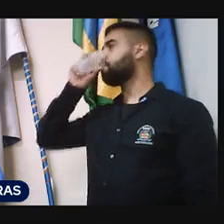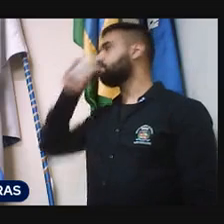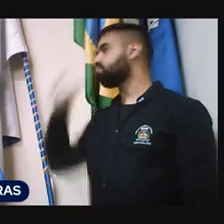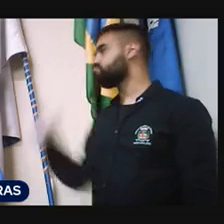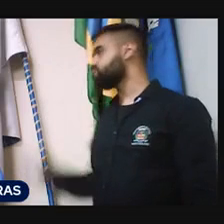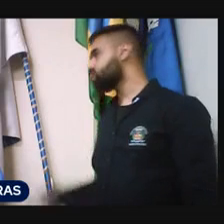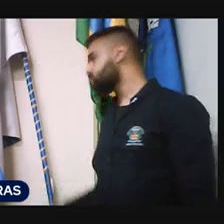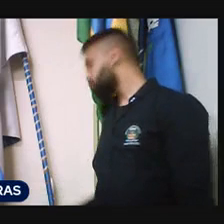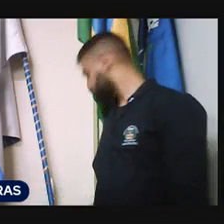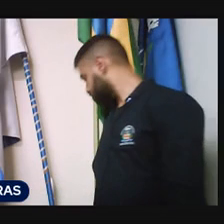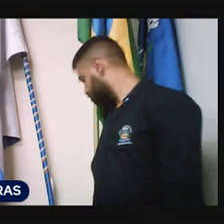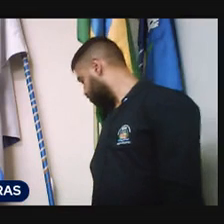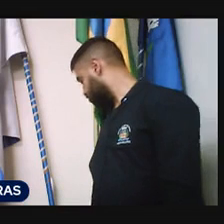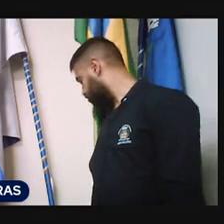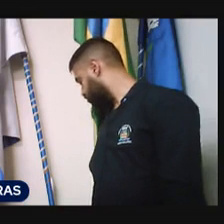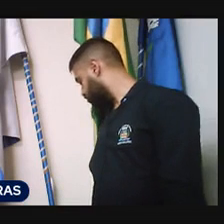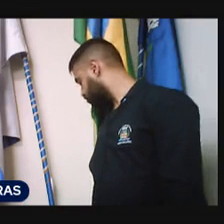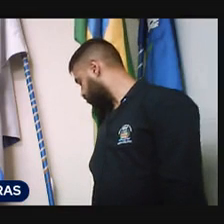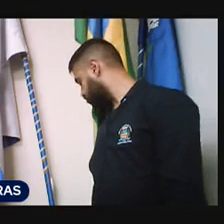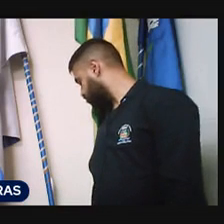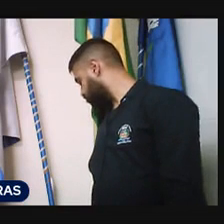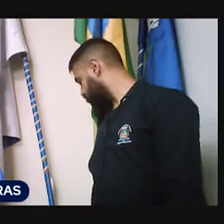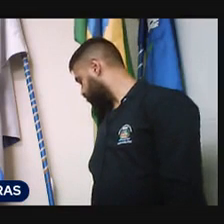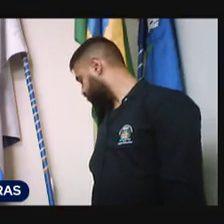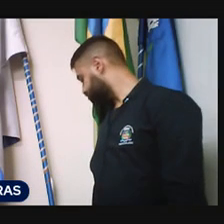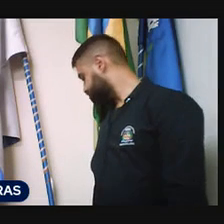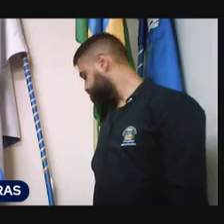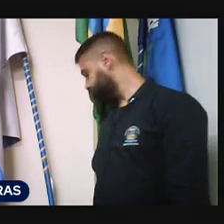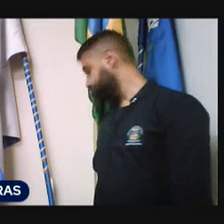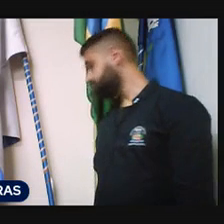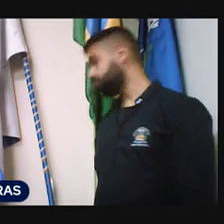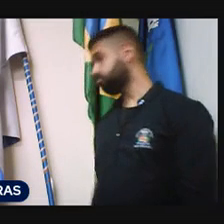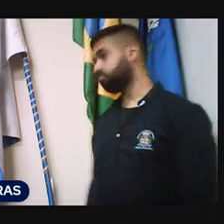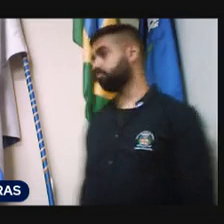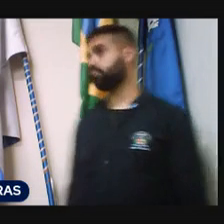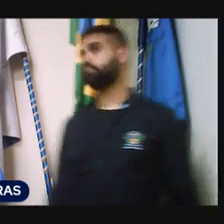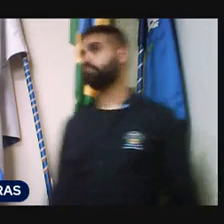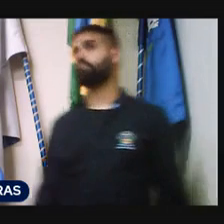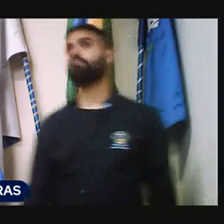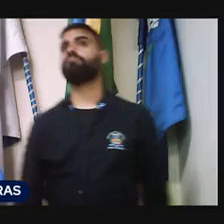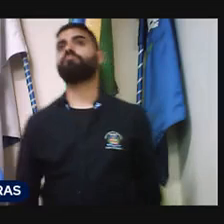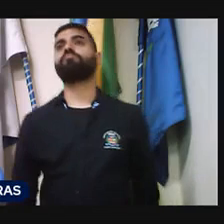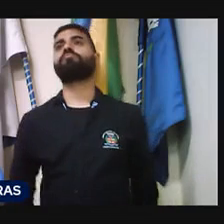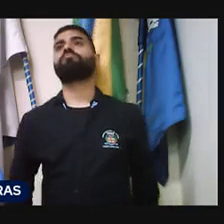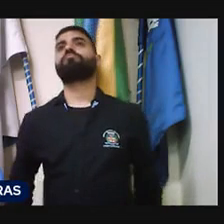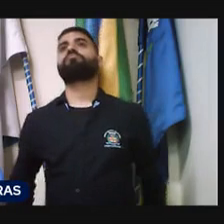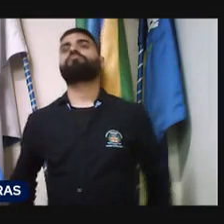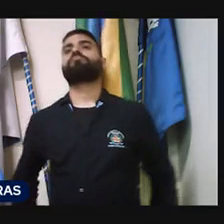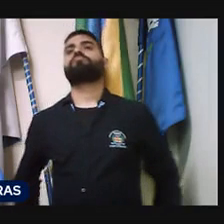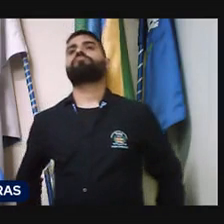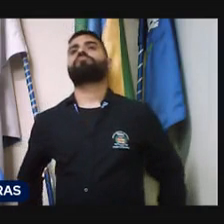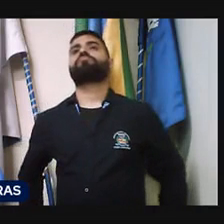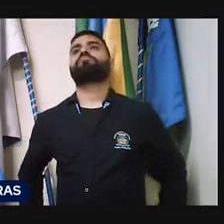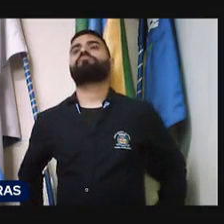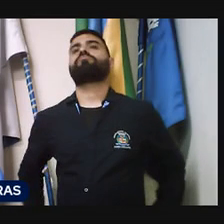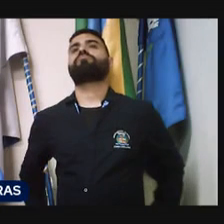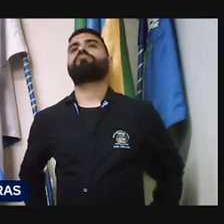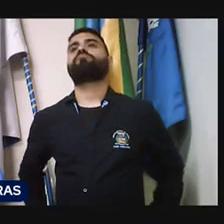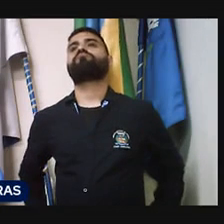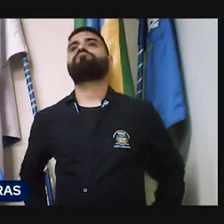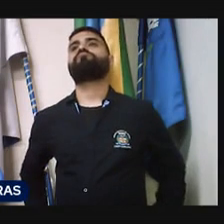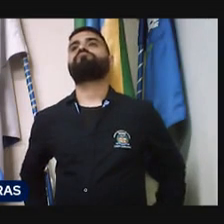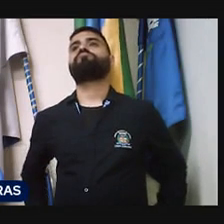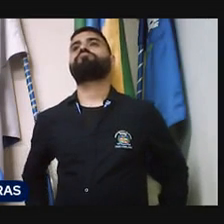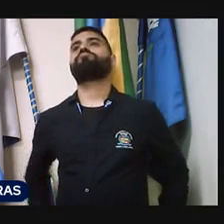secretário de Meio Ambiente Oi Paulo Sérgio Gomes graça está em discussão em não havendo nenhum Vereador aquele